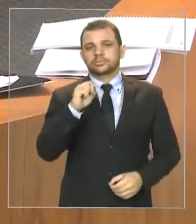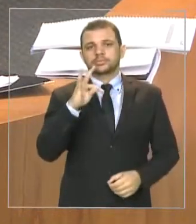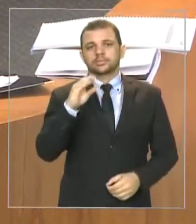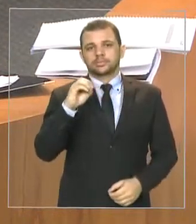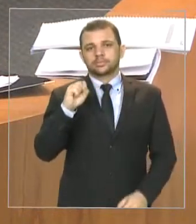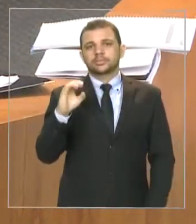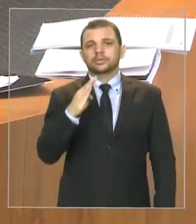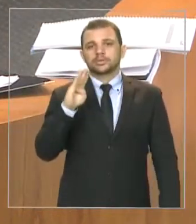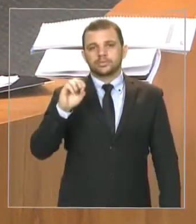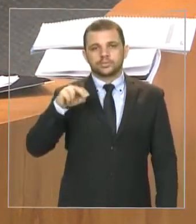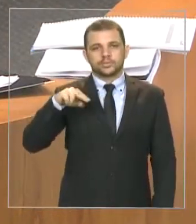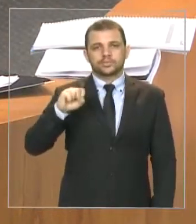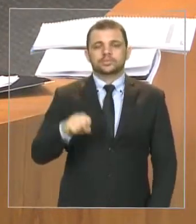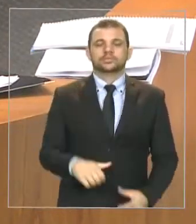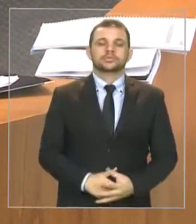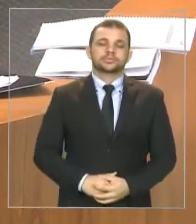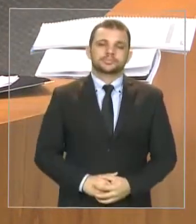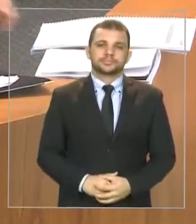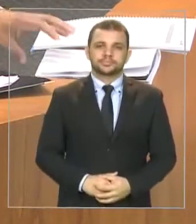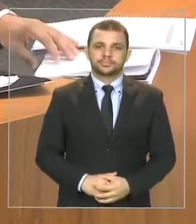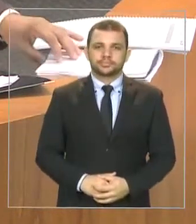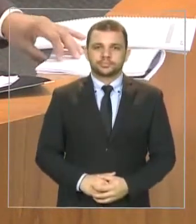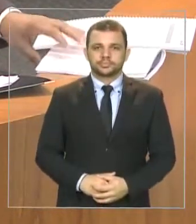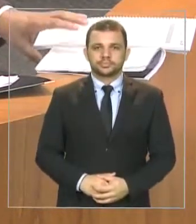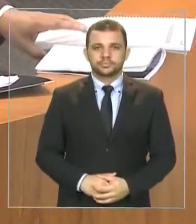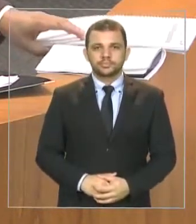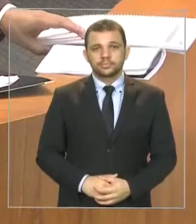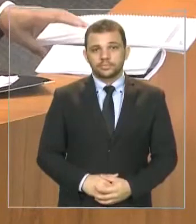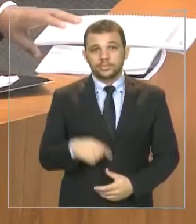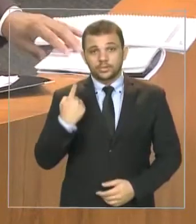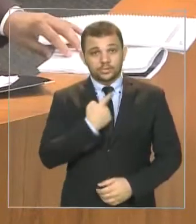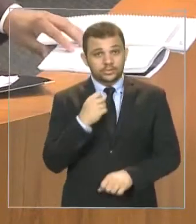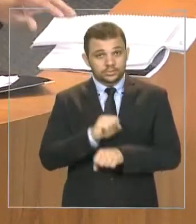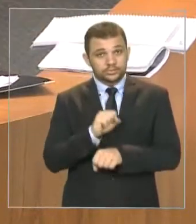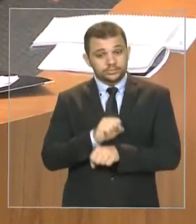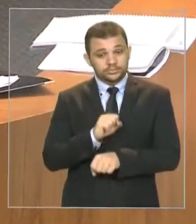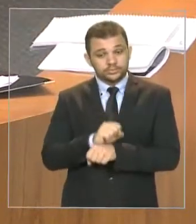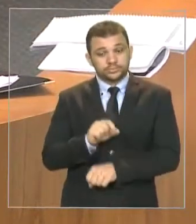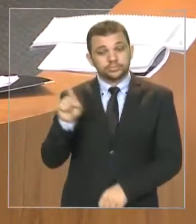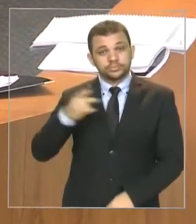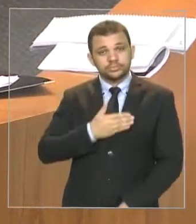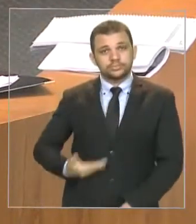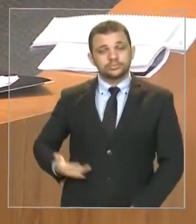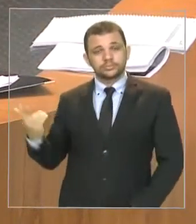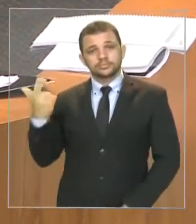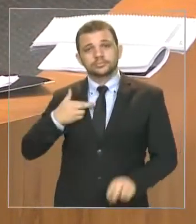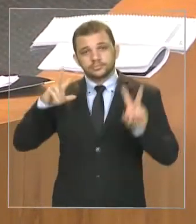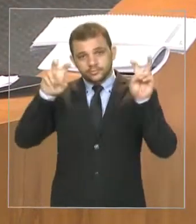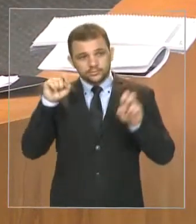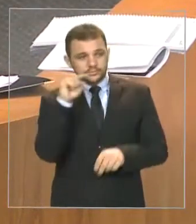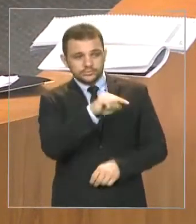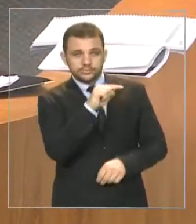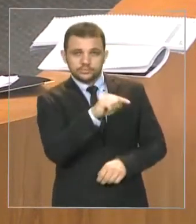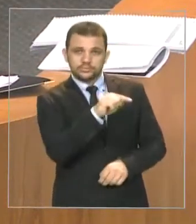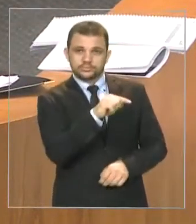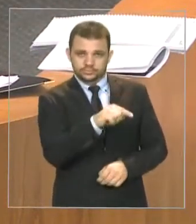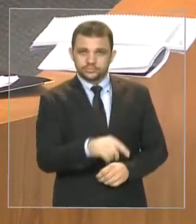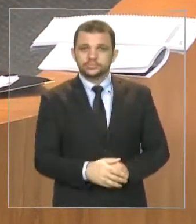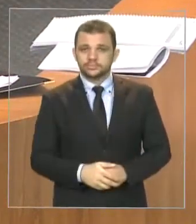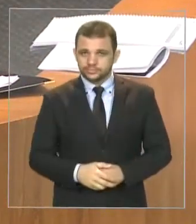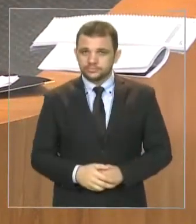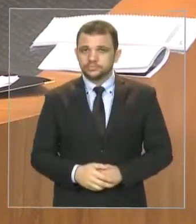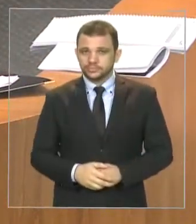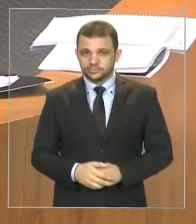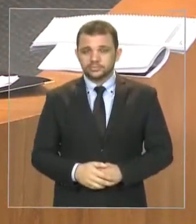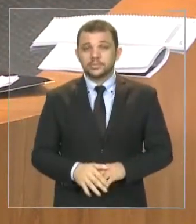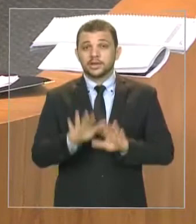estamos aguardando o governo do estado se pronunciar com relação à cidade de Pastos Bons e sobre a escola professor Ribamar Torres. Como